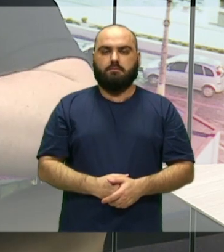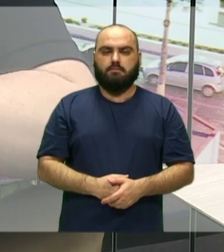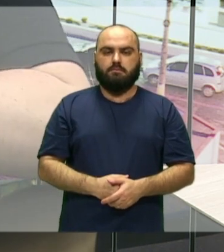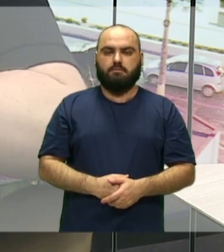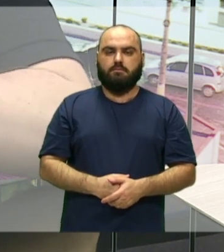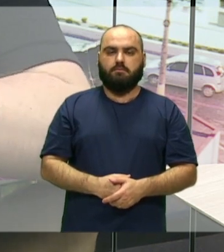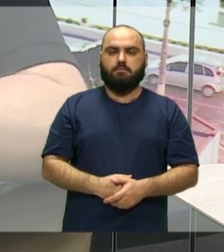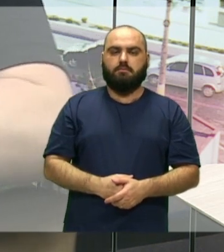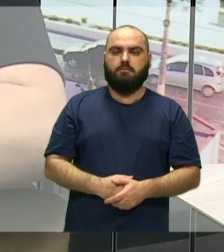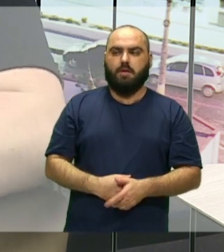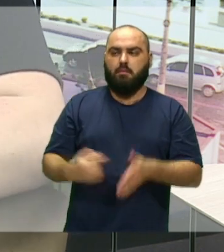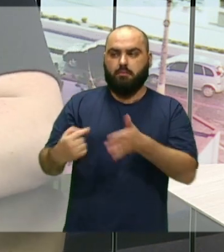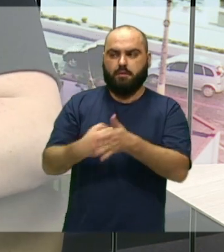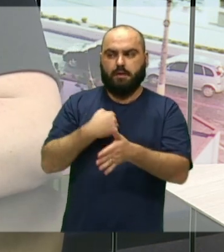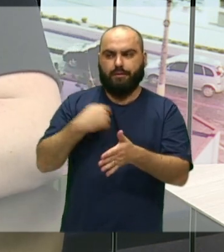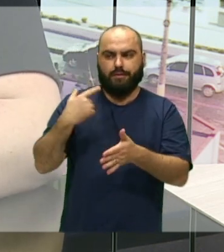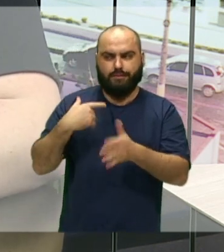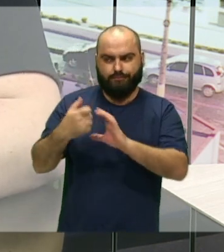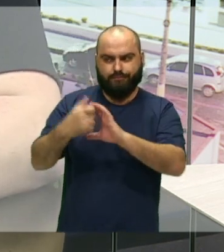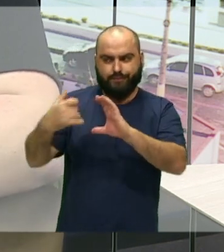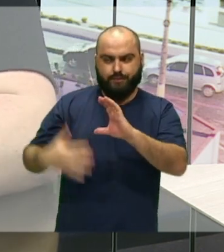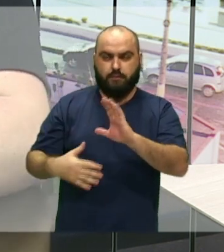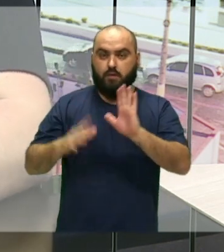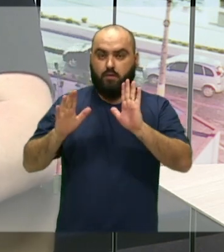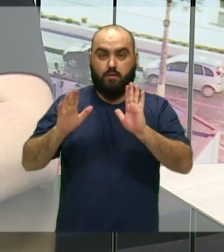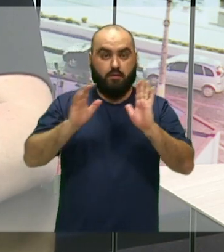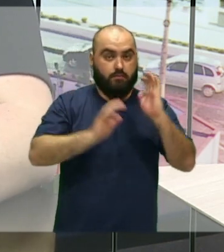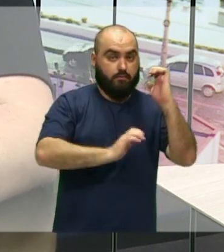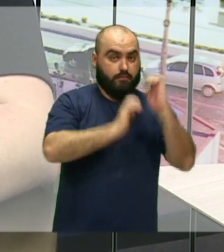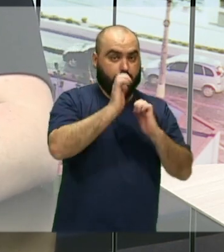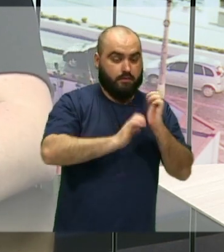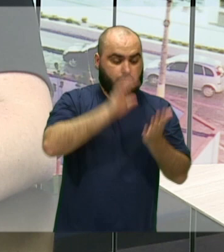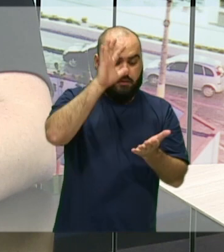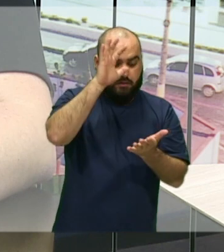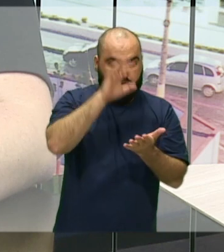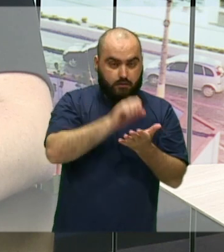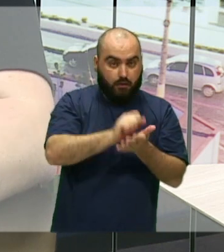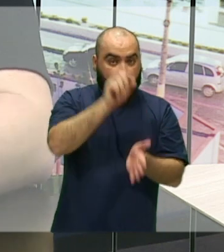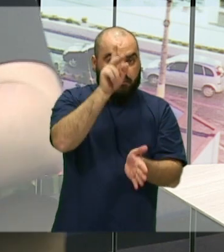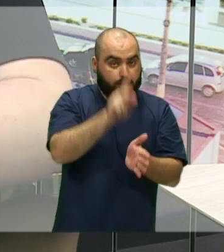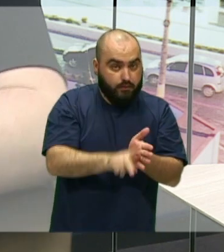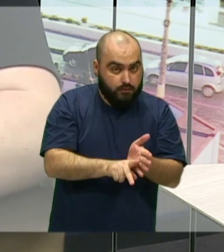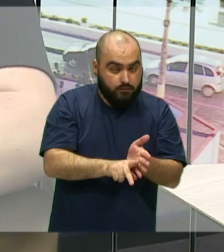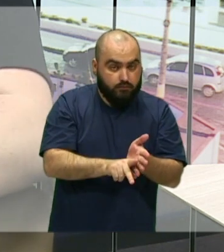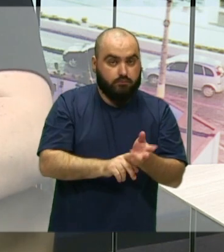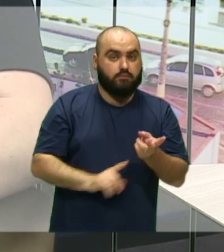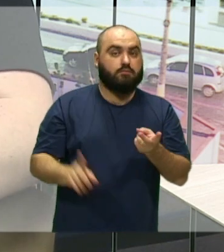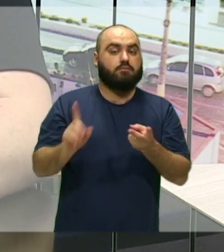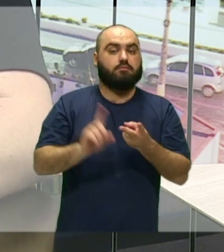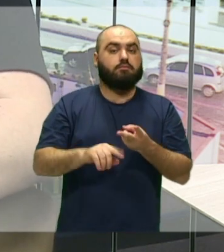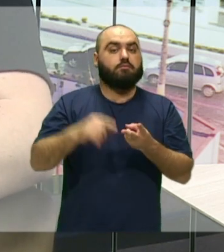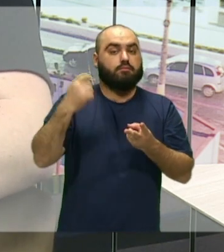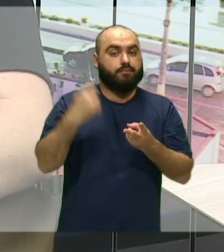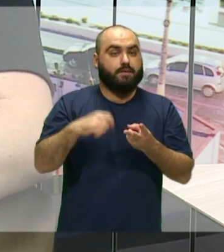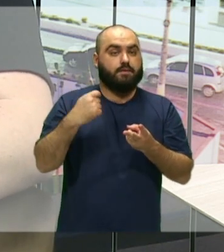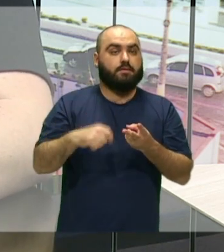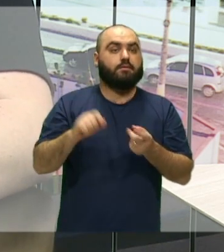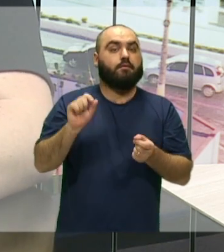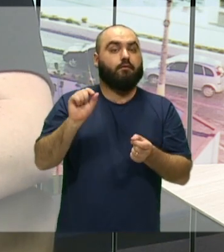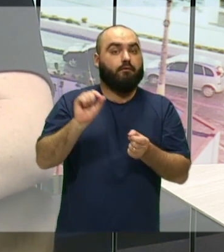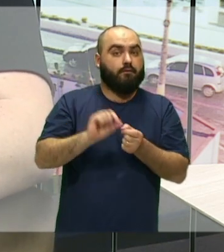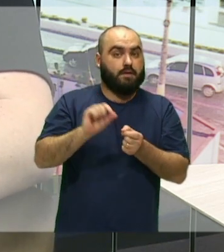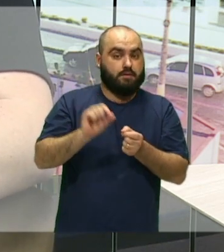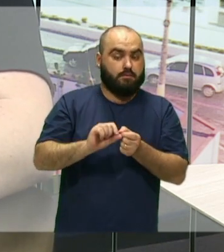tinhas me perguntado dos critérios né A empresa ela tem que escrever o projeto eh tem que ter feito tem que ter eh